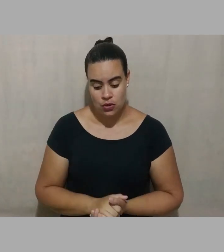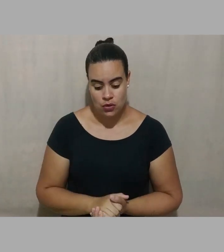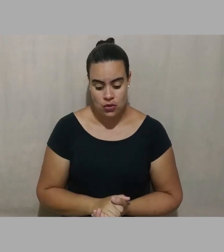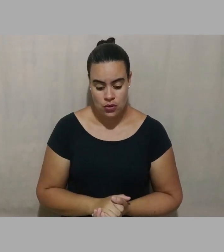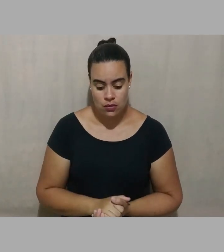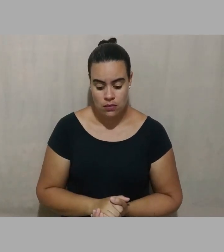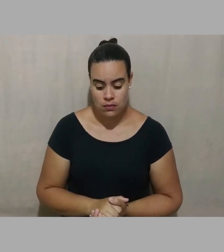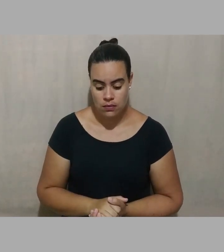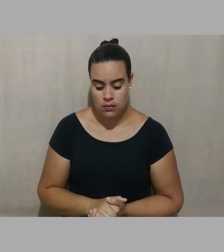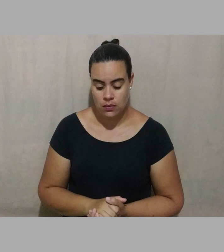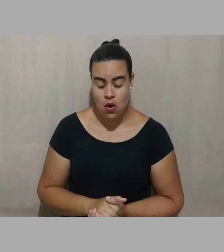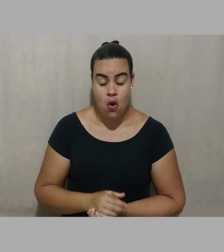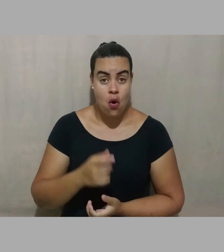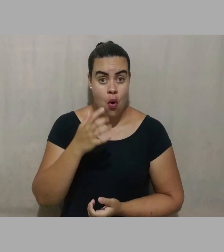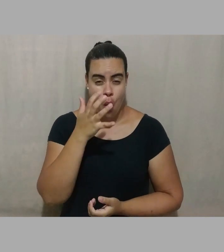principalmente